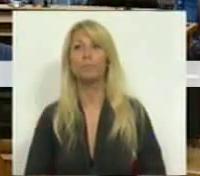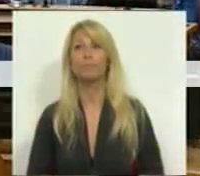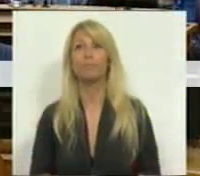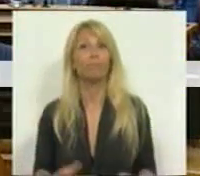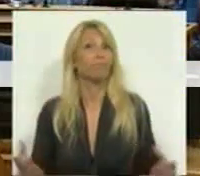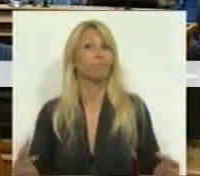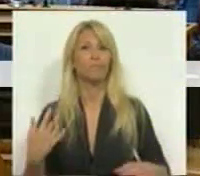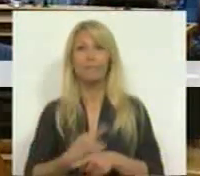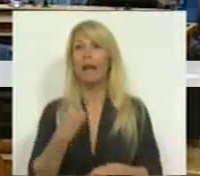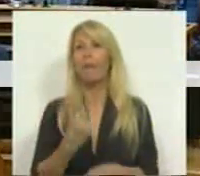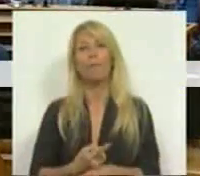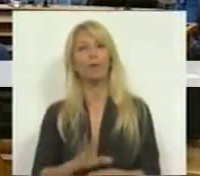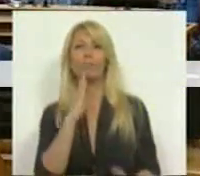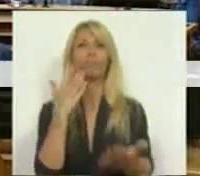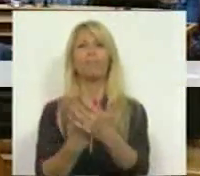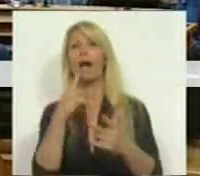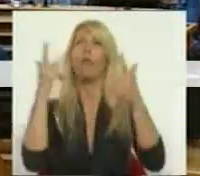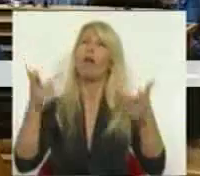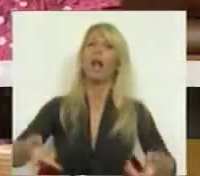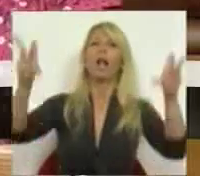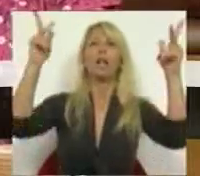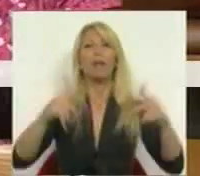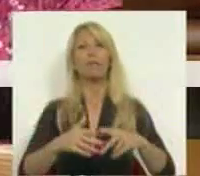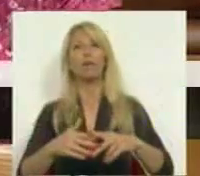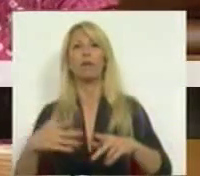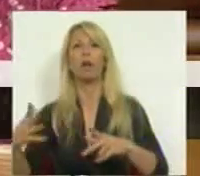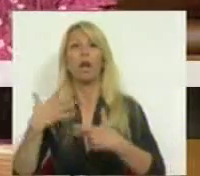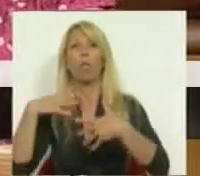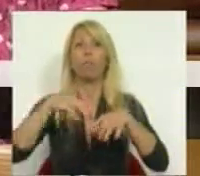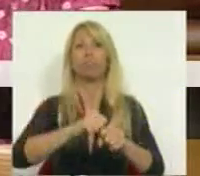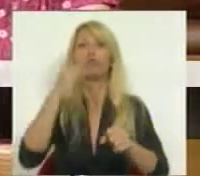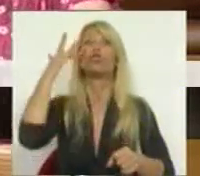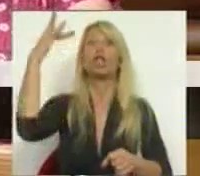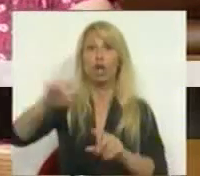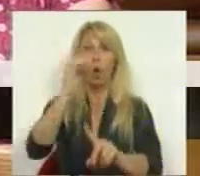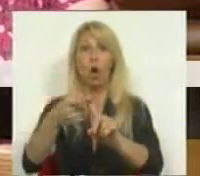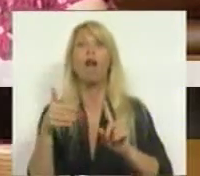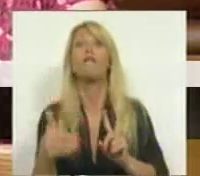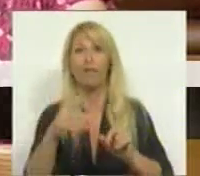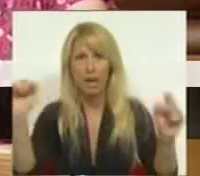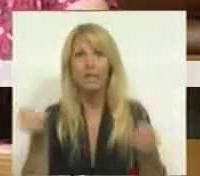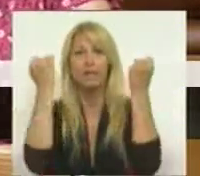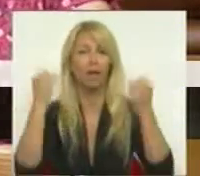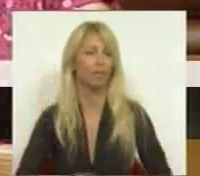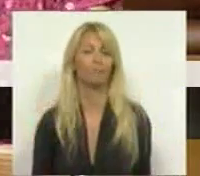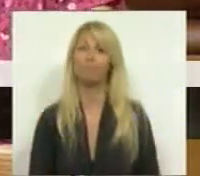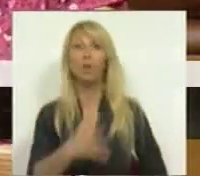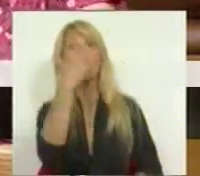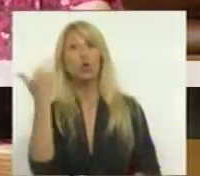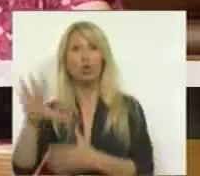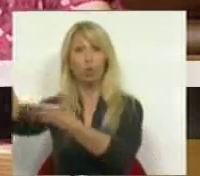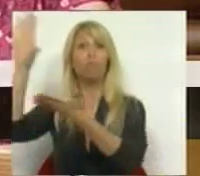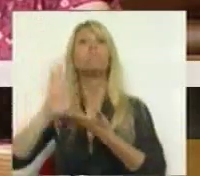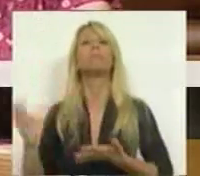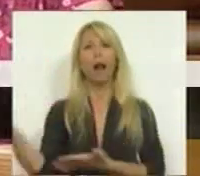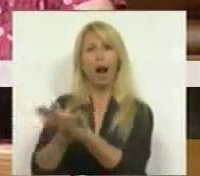Nem o cântico da libertação da tutela estrangeira no próximo ano vos salve. O segundo resgate está a ser negociado nas costas